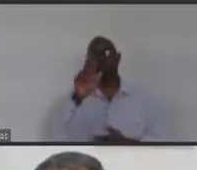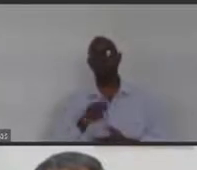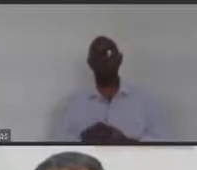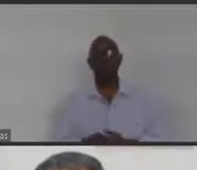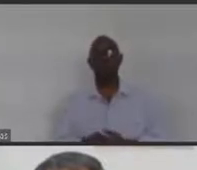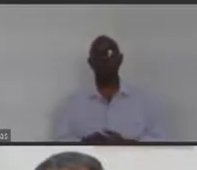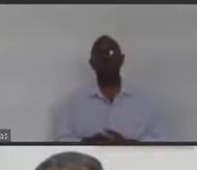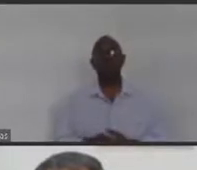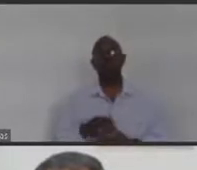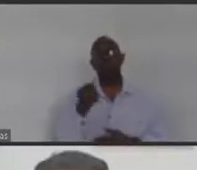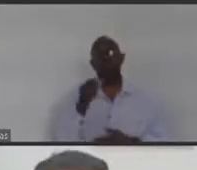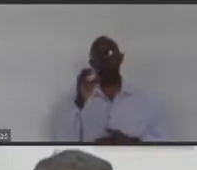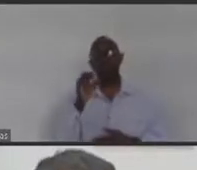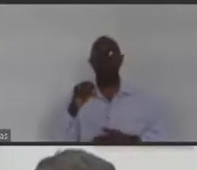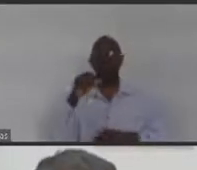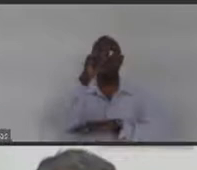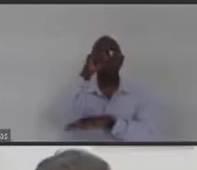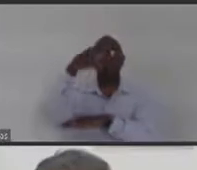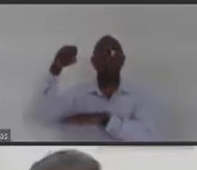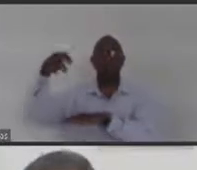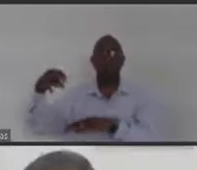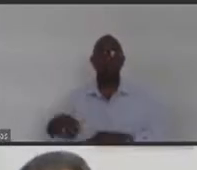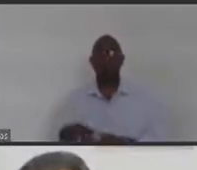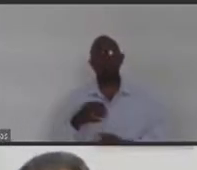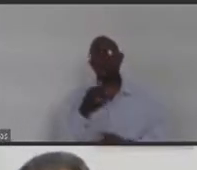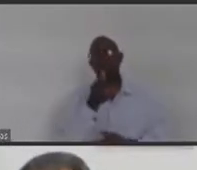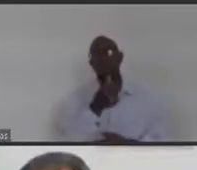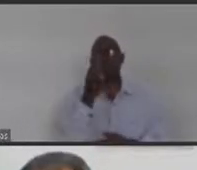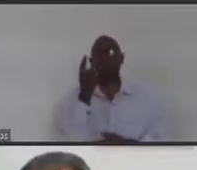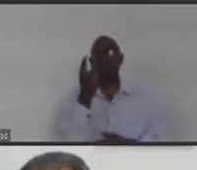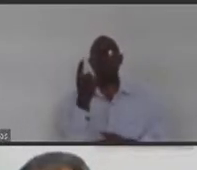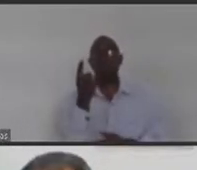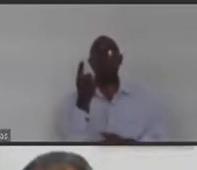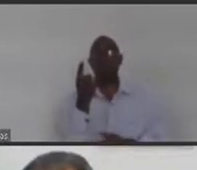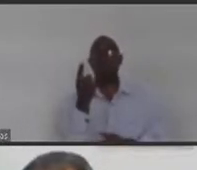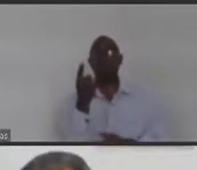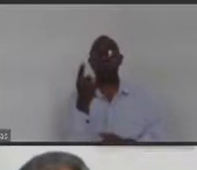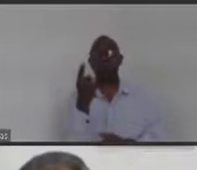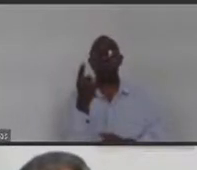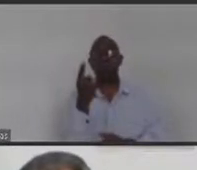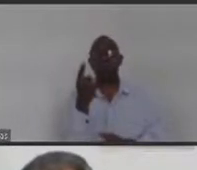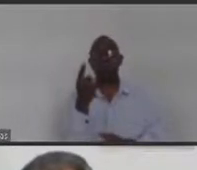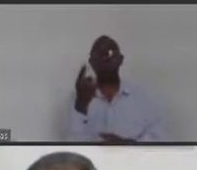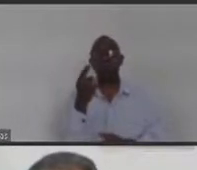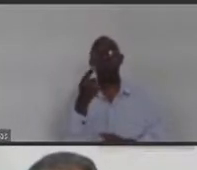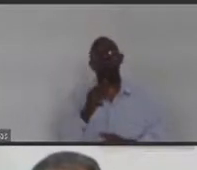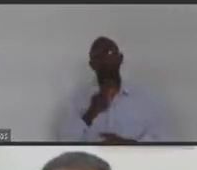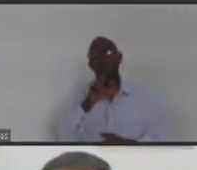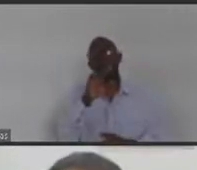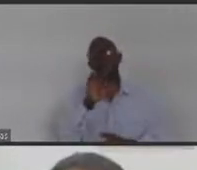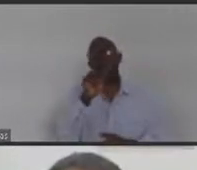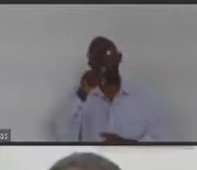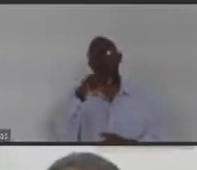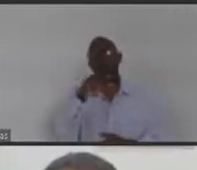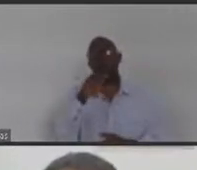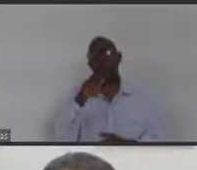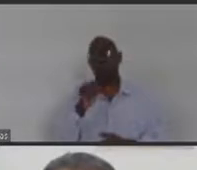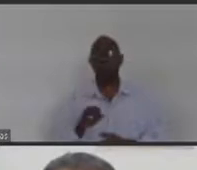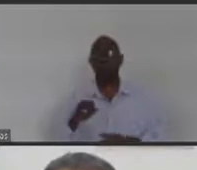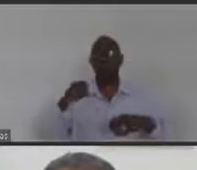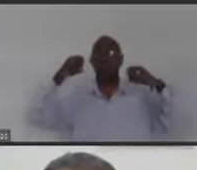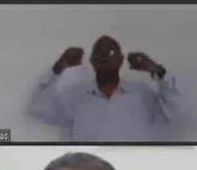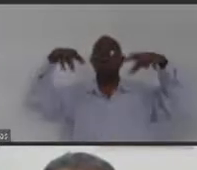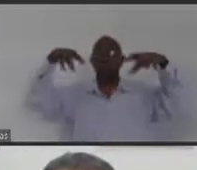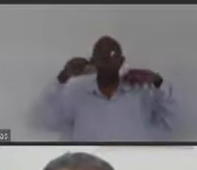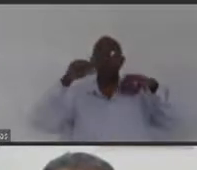Souza, iluminação, indicação 4061. Vereador Ulisses Gomes, instalação e troca de lâmpada.